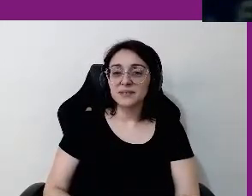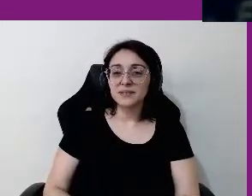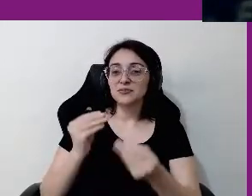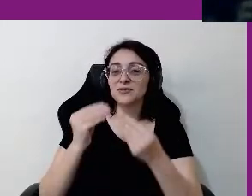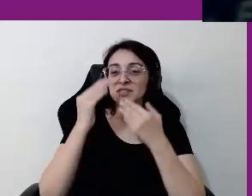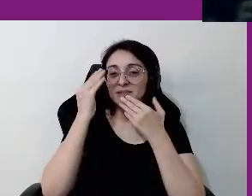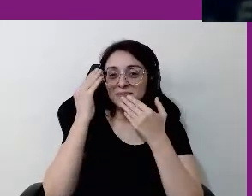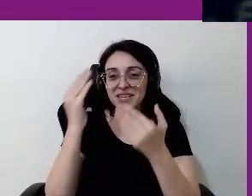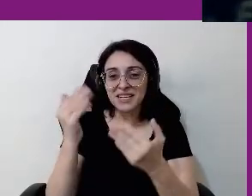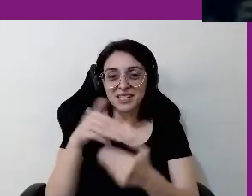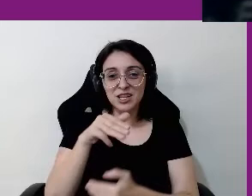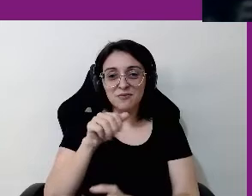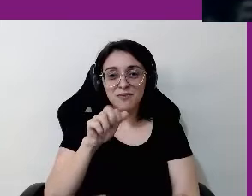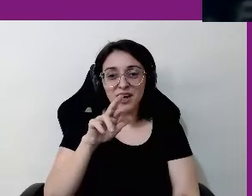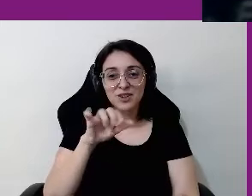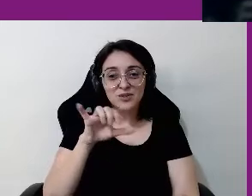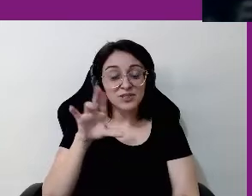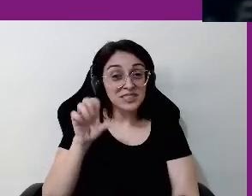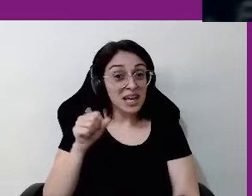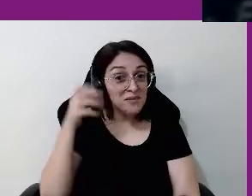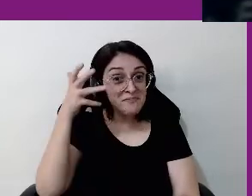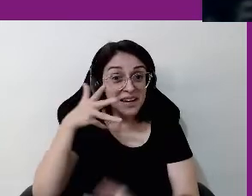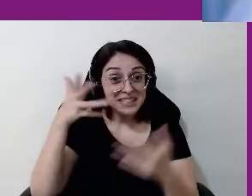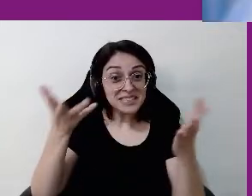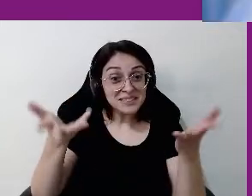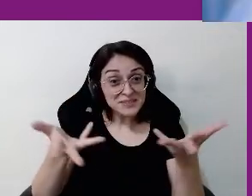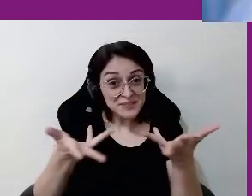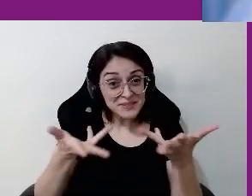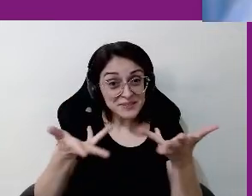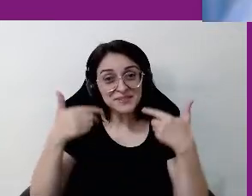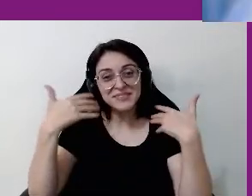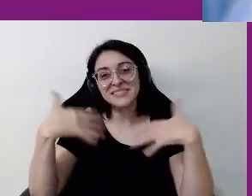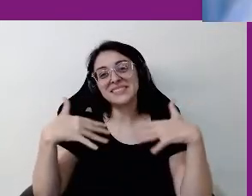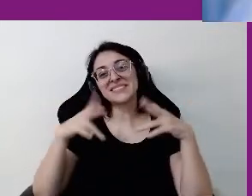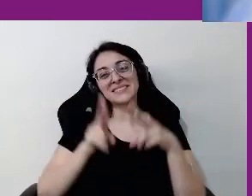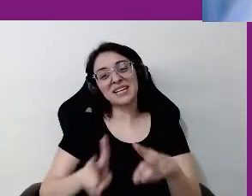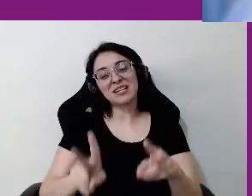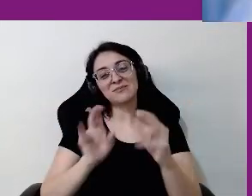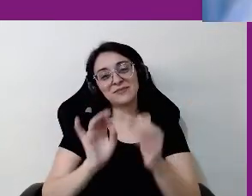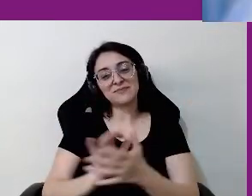Muito obrigada, Marcos. Que palestra fantástica, como sempre.